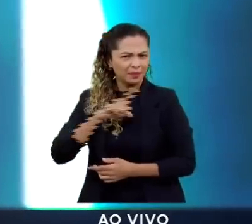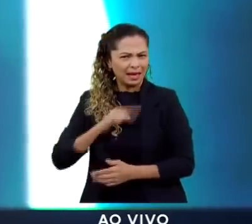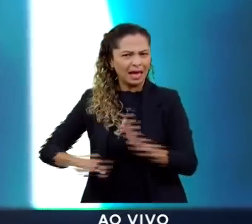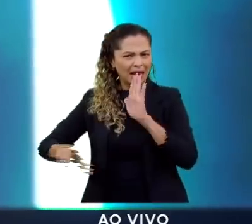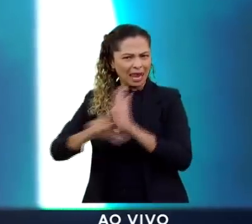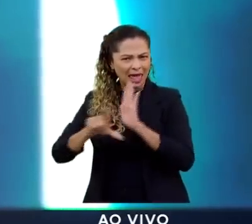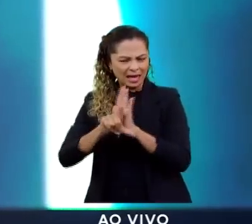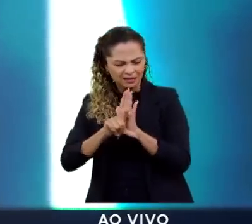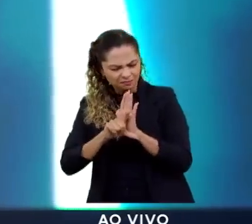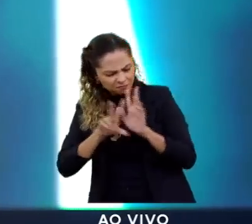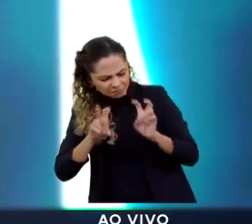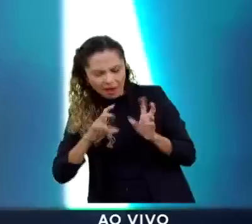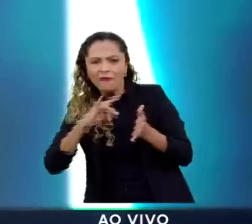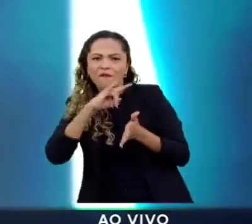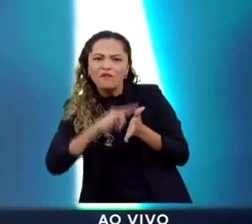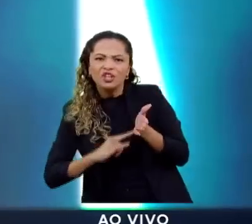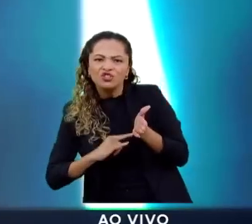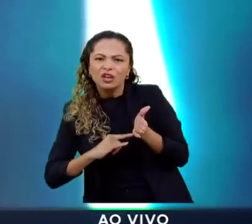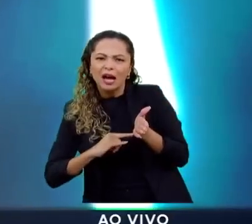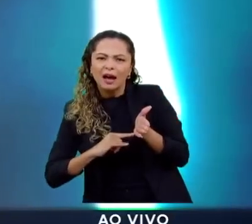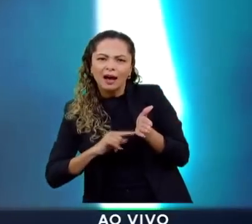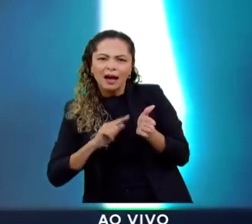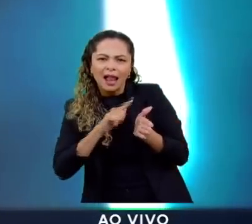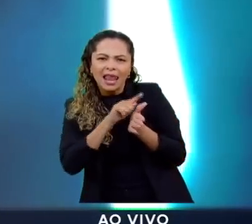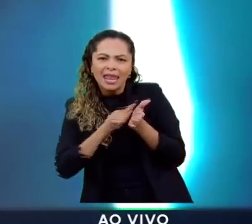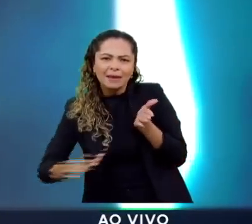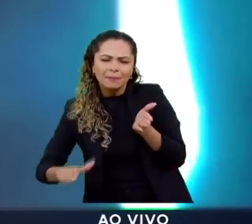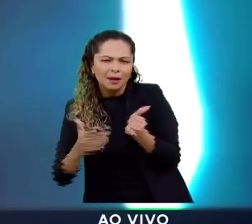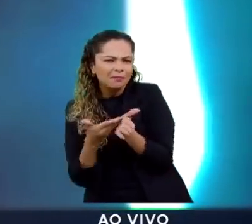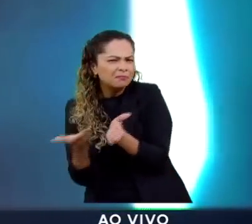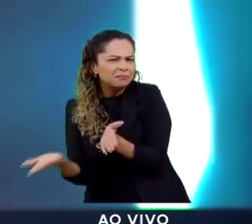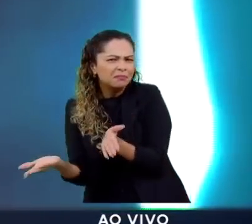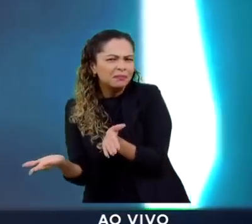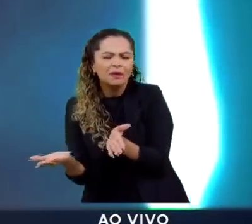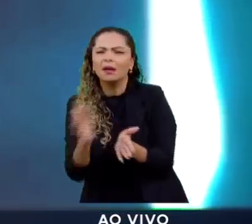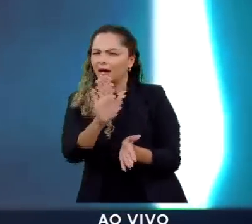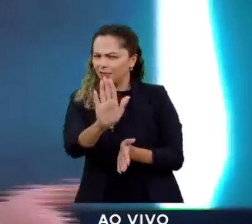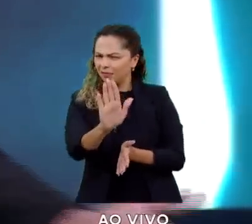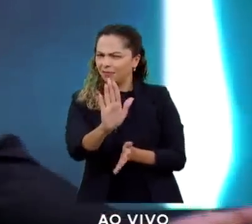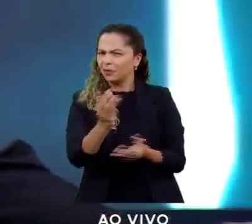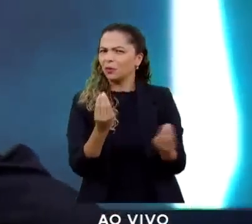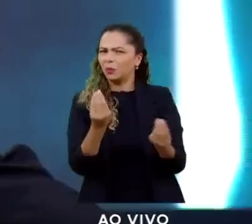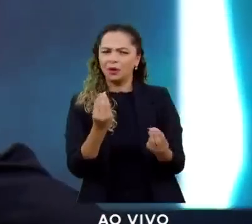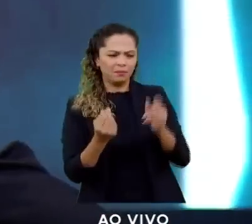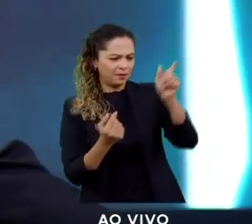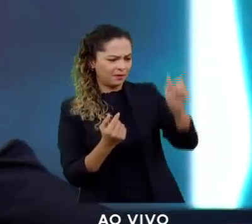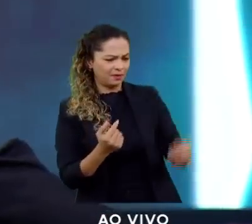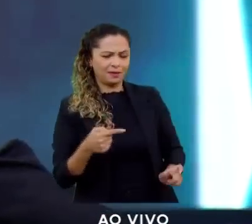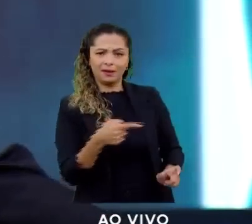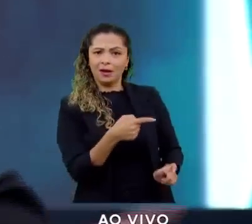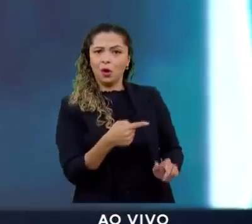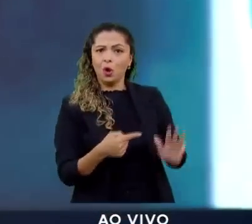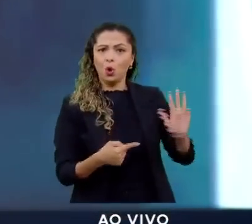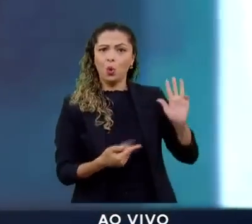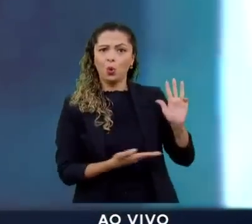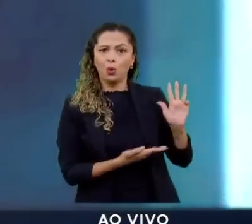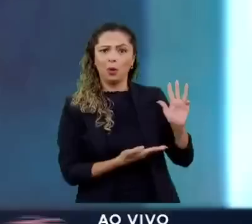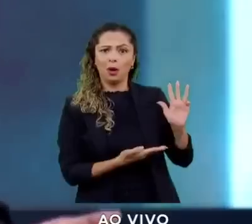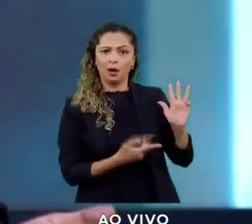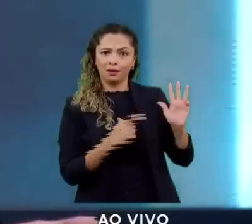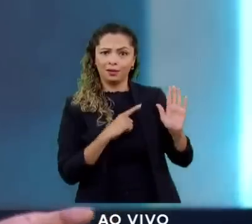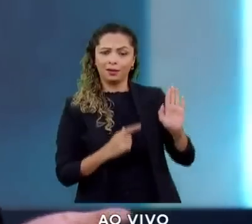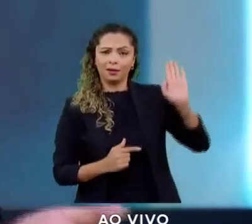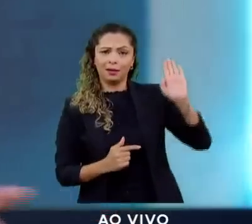Então por que que o candidato Sr Luiz Inácio Lula da Silva está como candidato a presidente da república